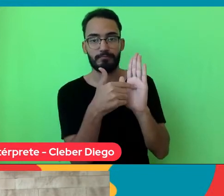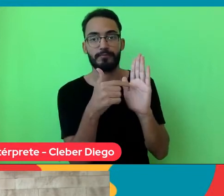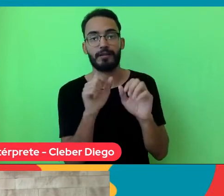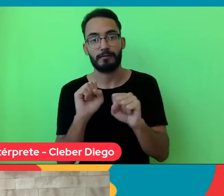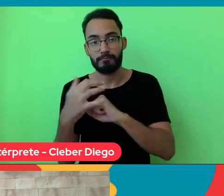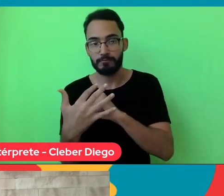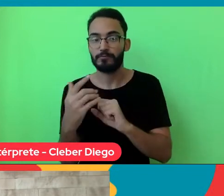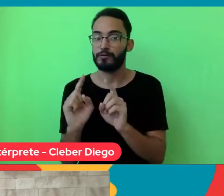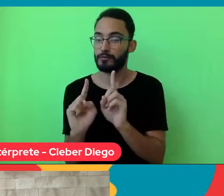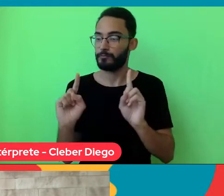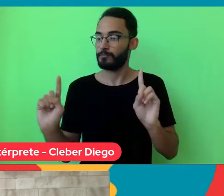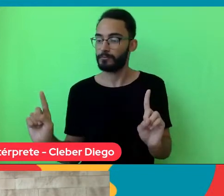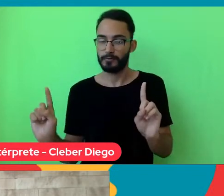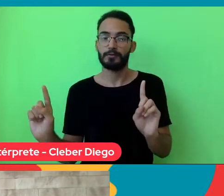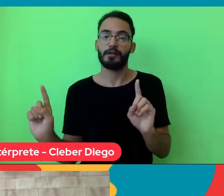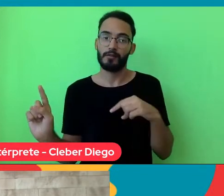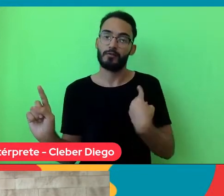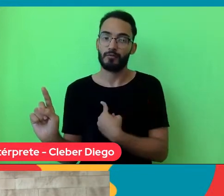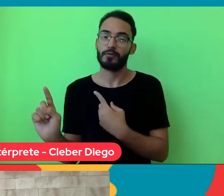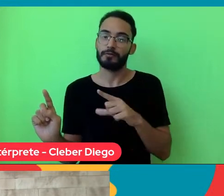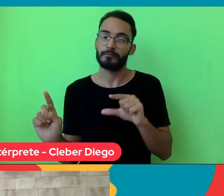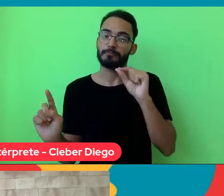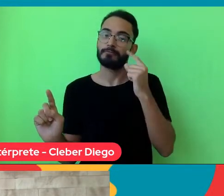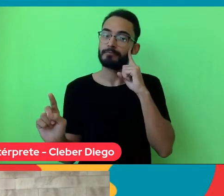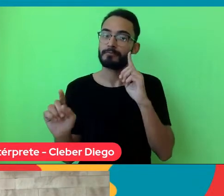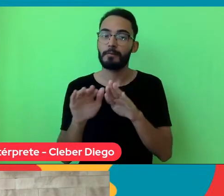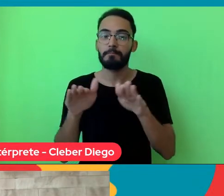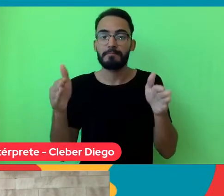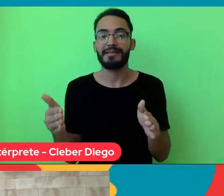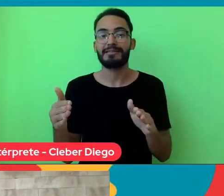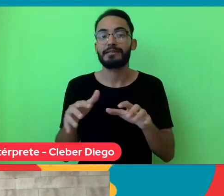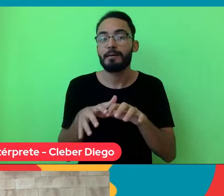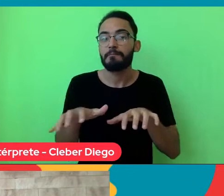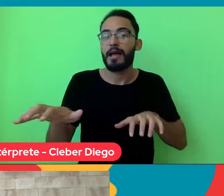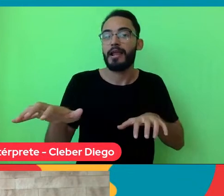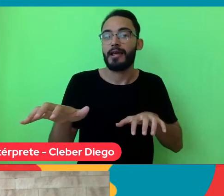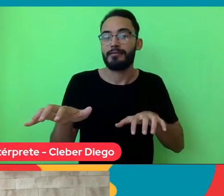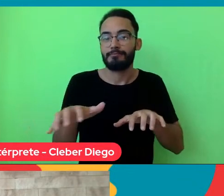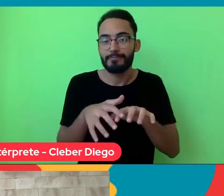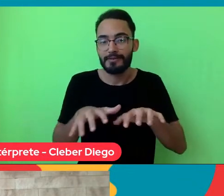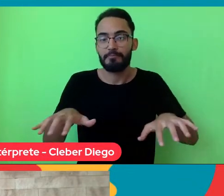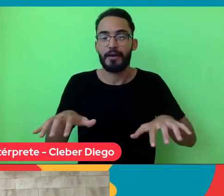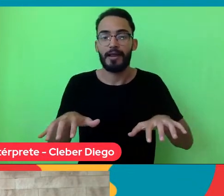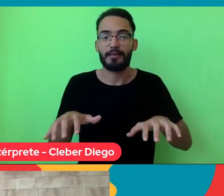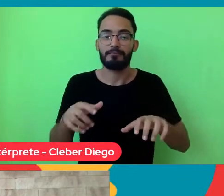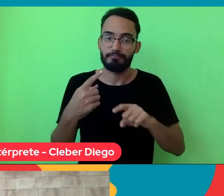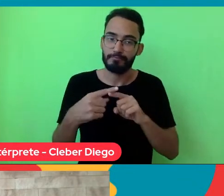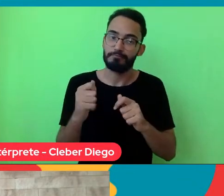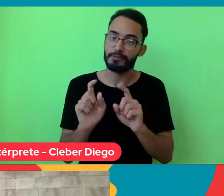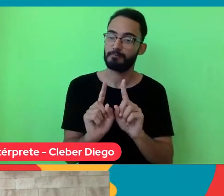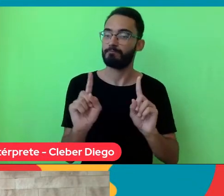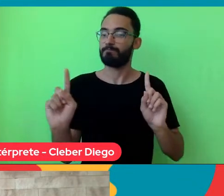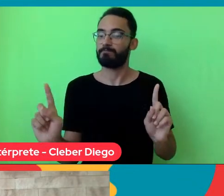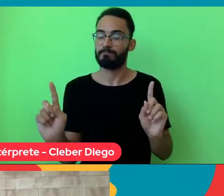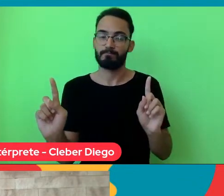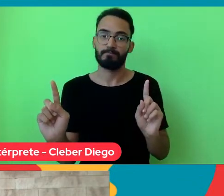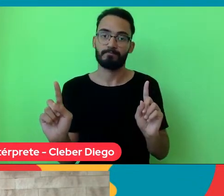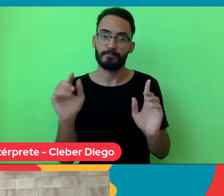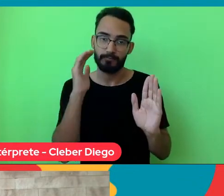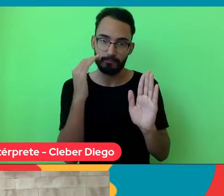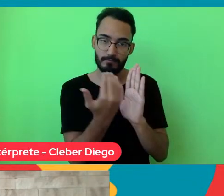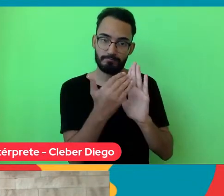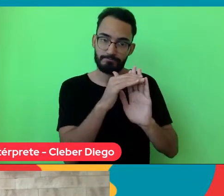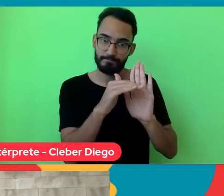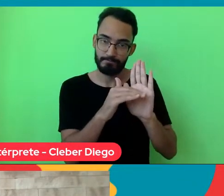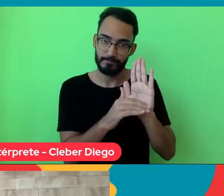distanciamento e a gente optou também por fazer essas mesas separadas, até para poder ter esse distanciamento entre nós e ter também mais